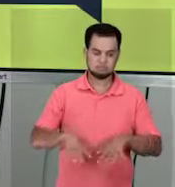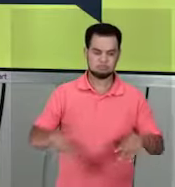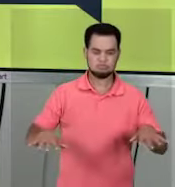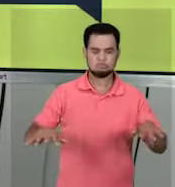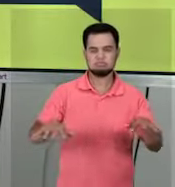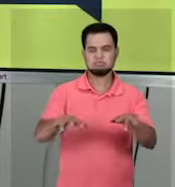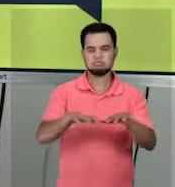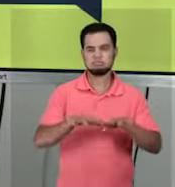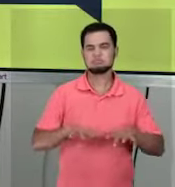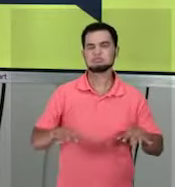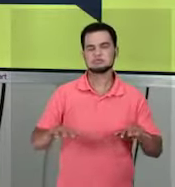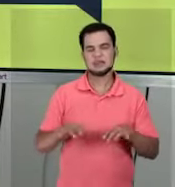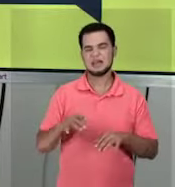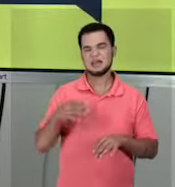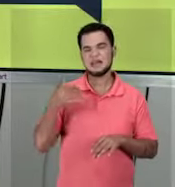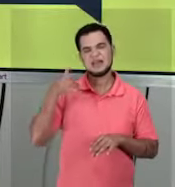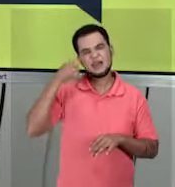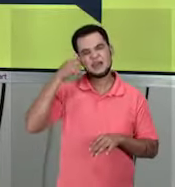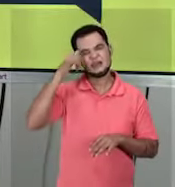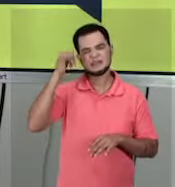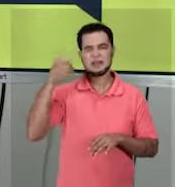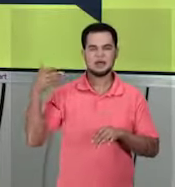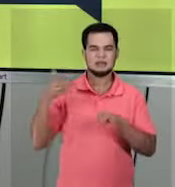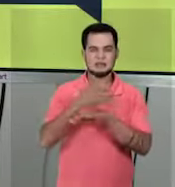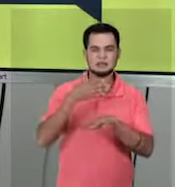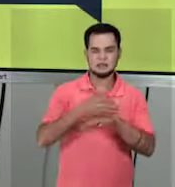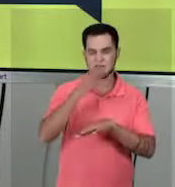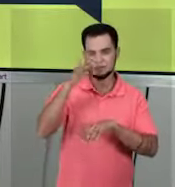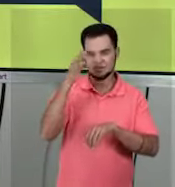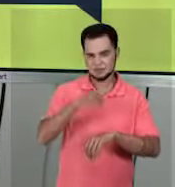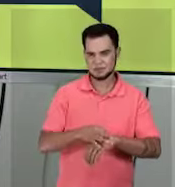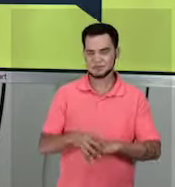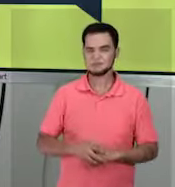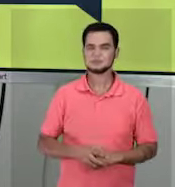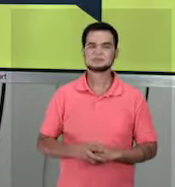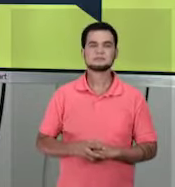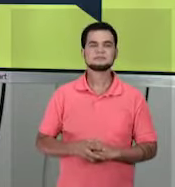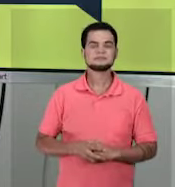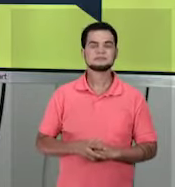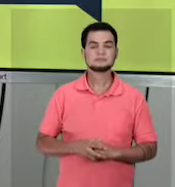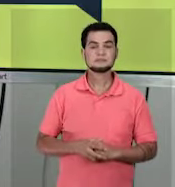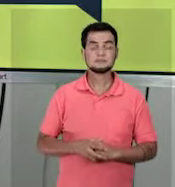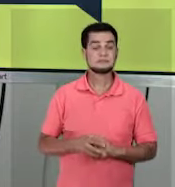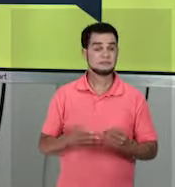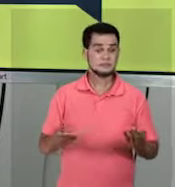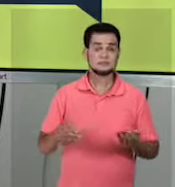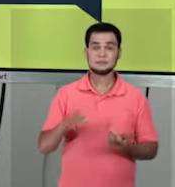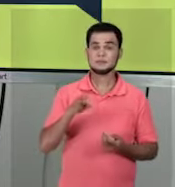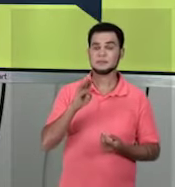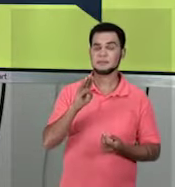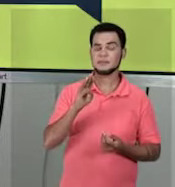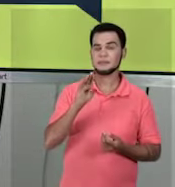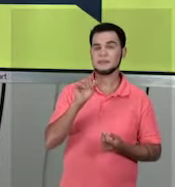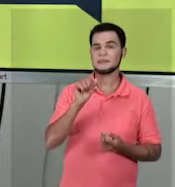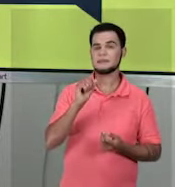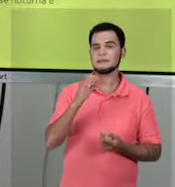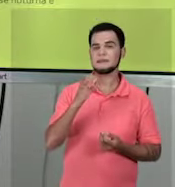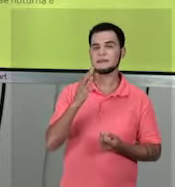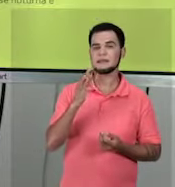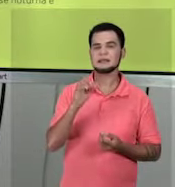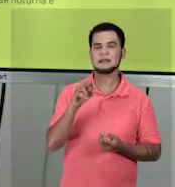dos ambientes domiciliares. Agora a gente vai falar um pouco mais sobre as bacterioses, ou seja, as doenças causadas